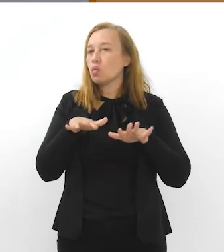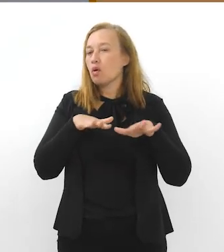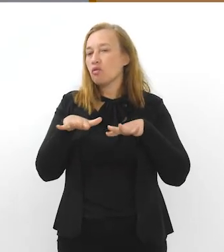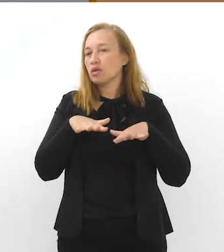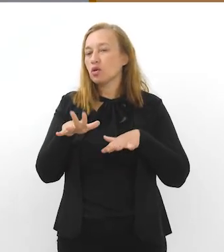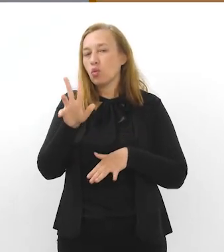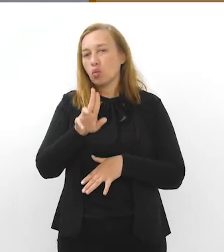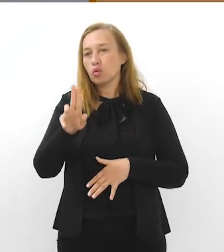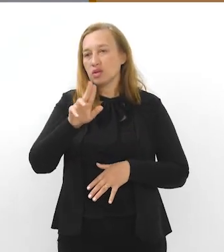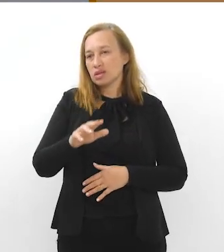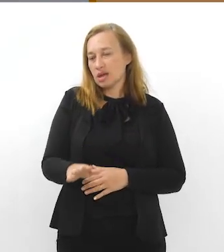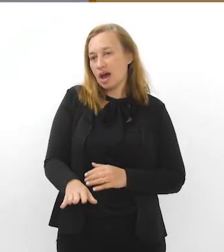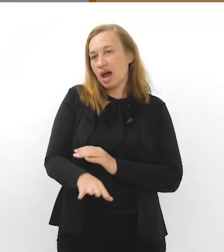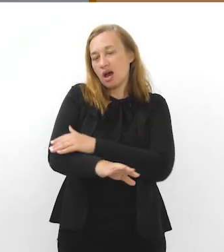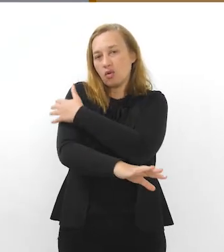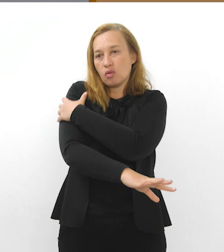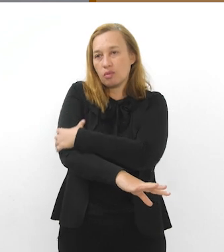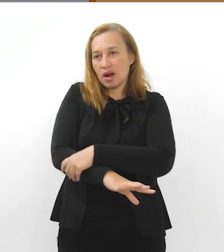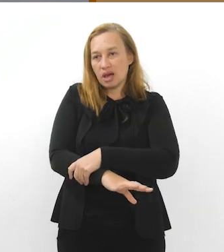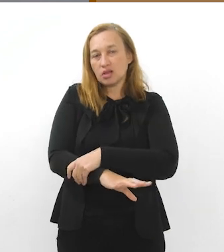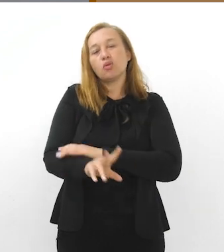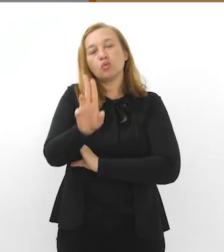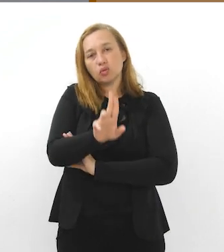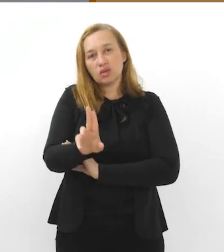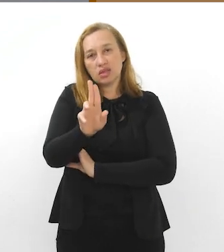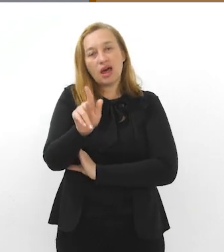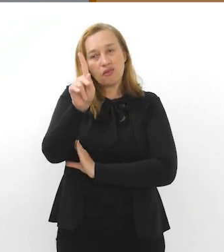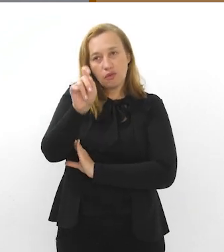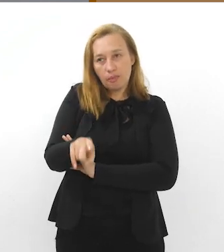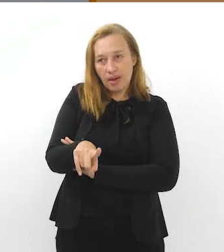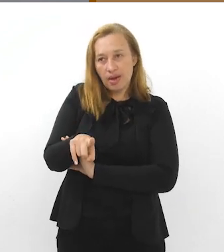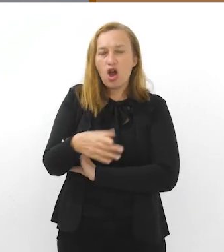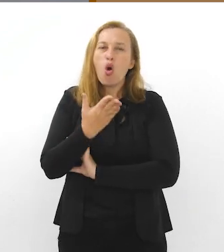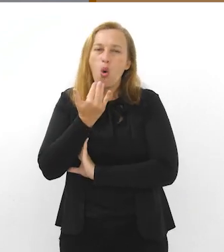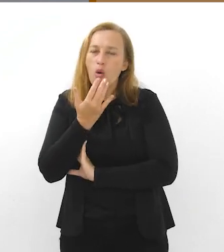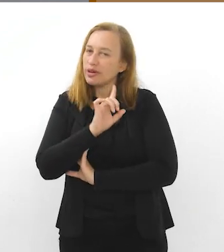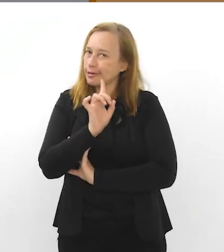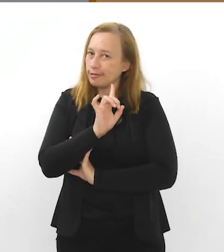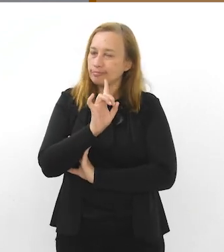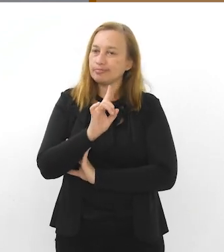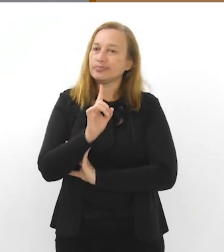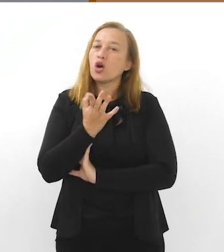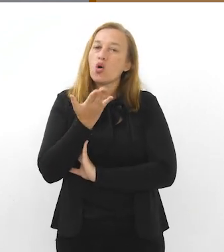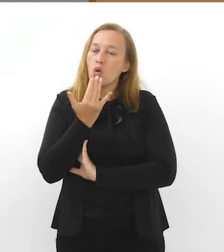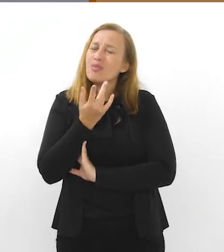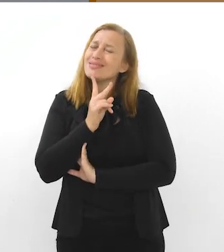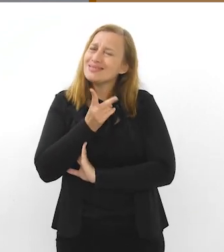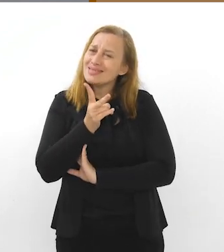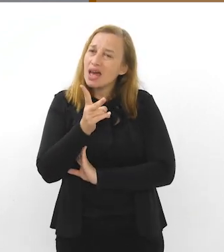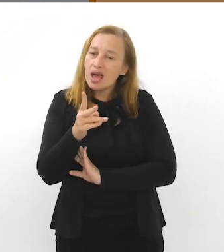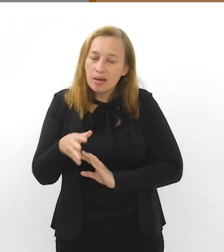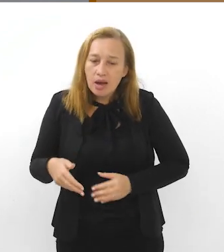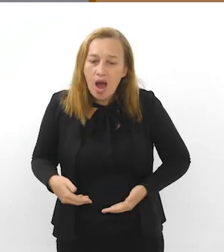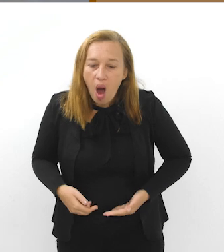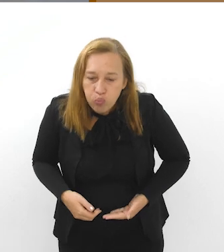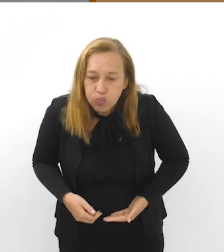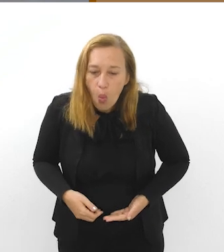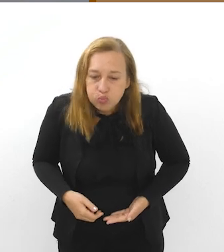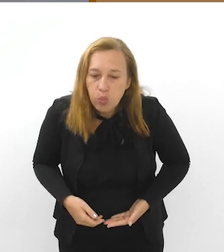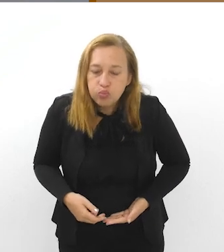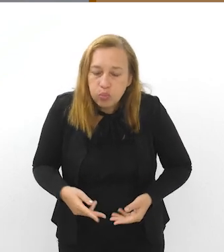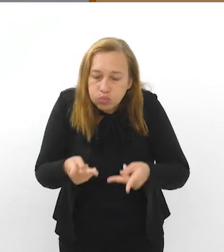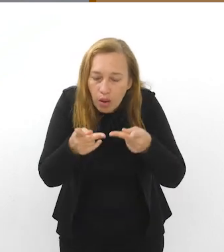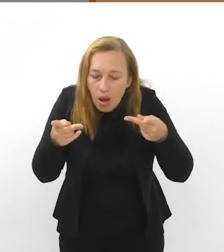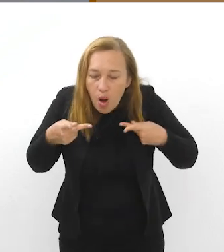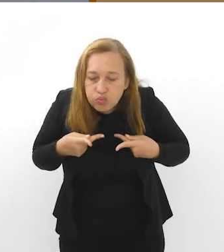teria que usar o braço, eu usava os pés. Comer, não. Comer, eu sempre comi direto no